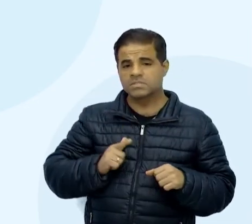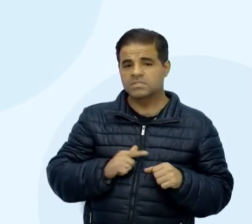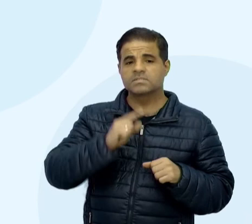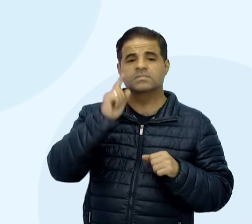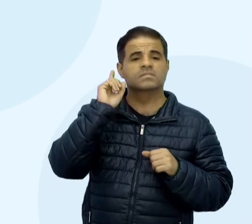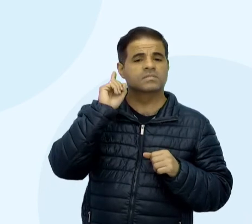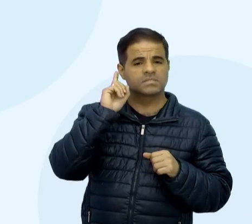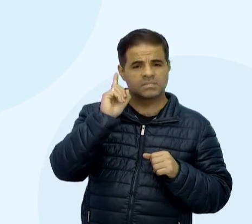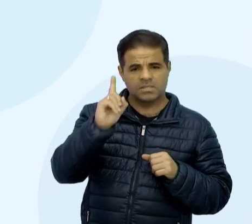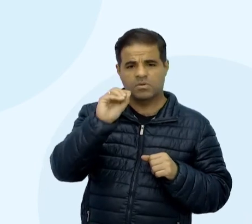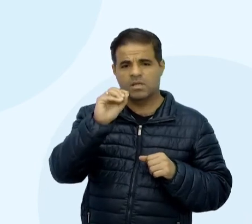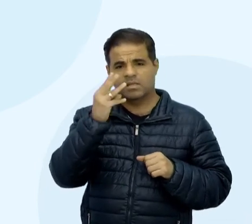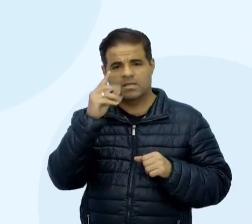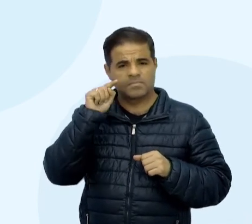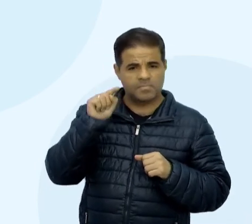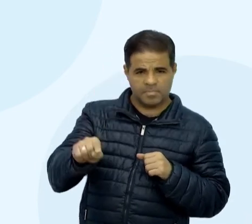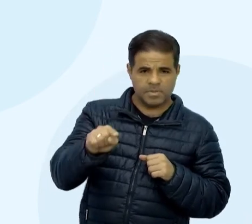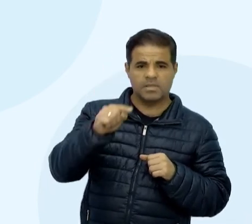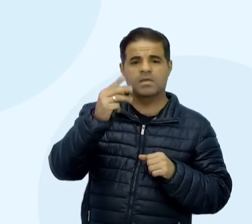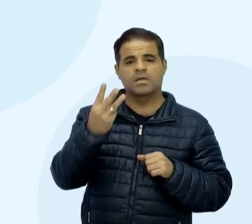possui